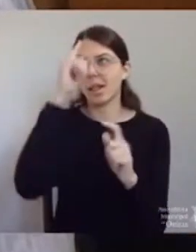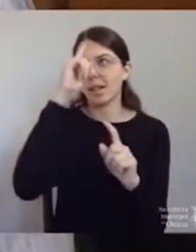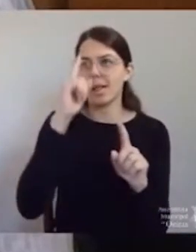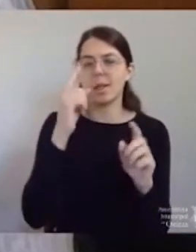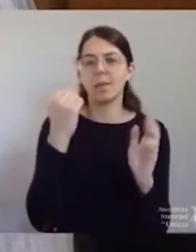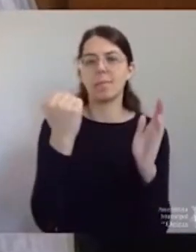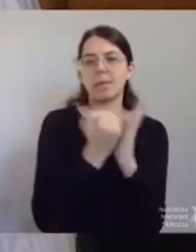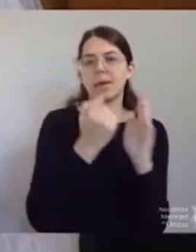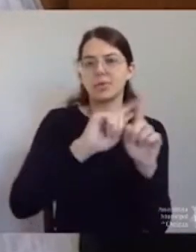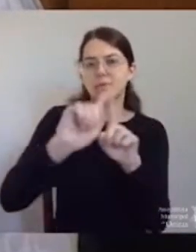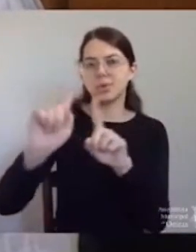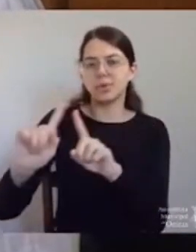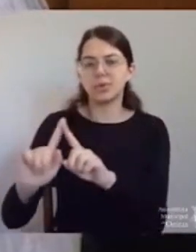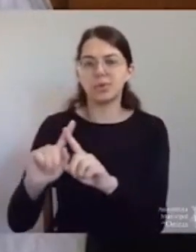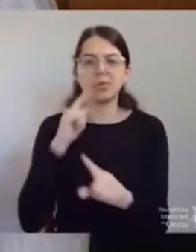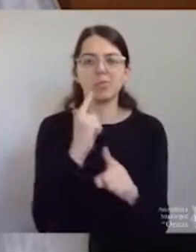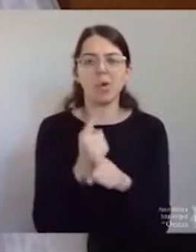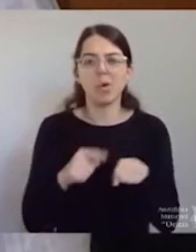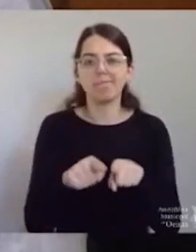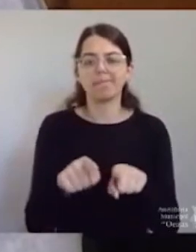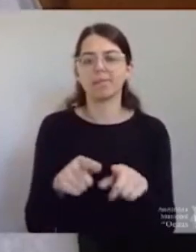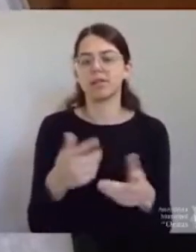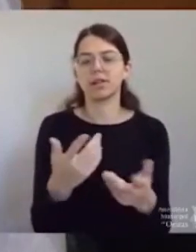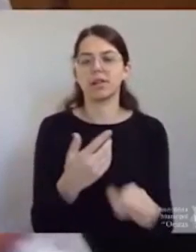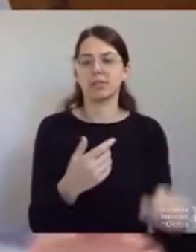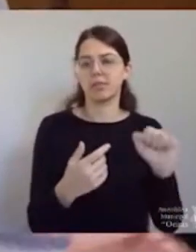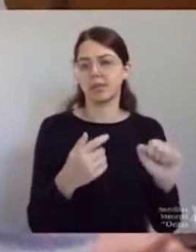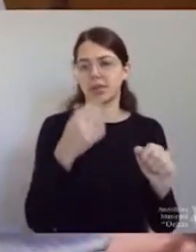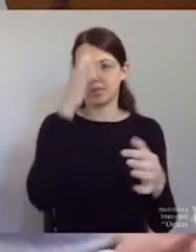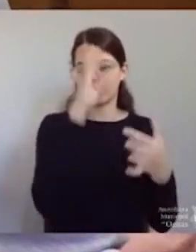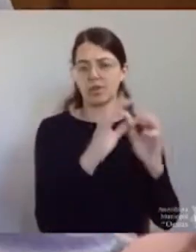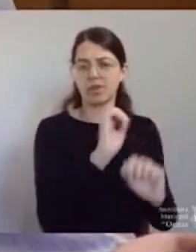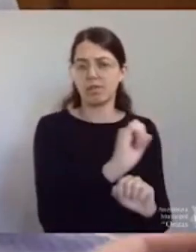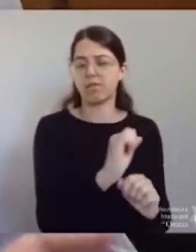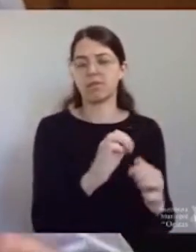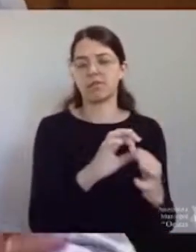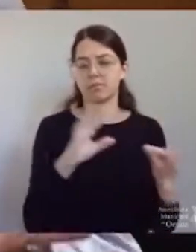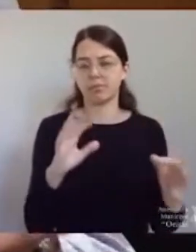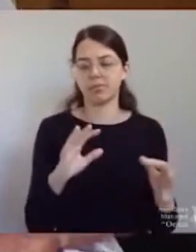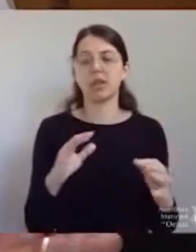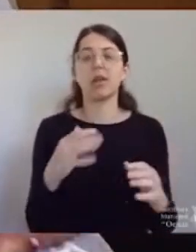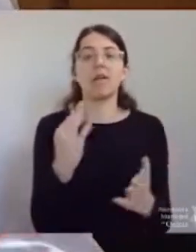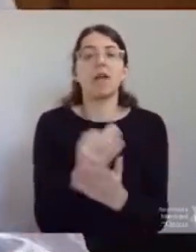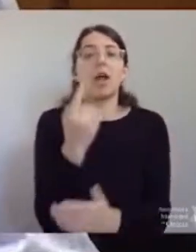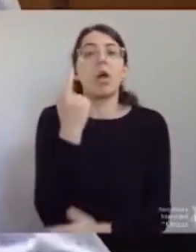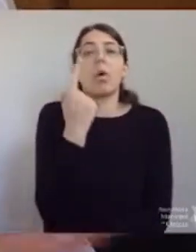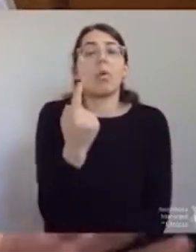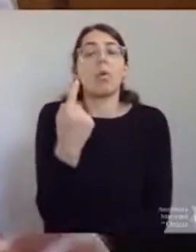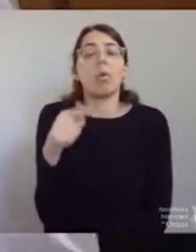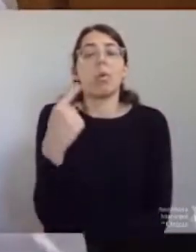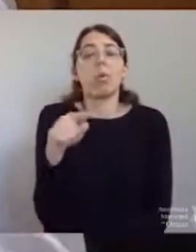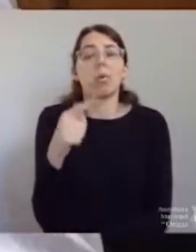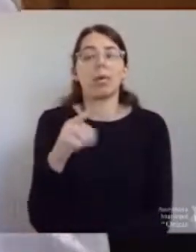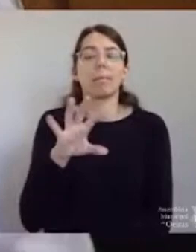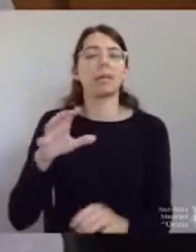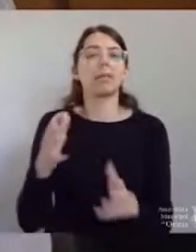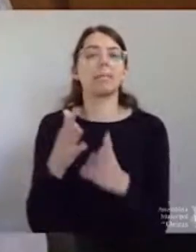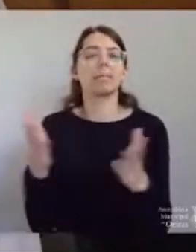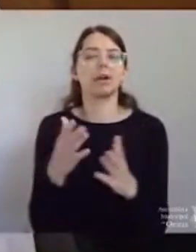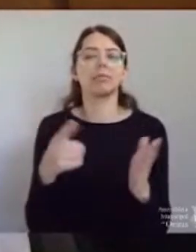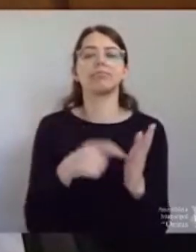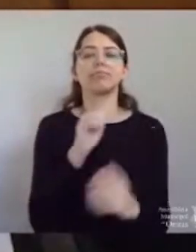tem sentido na ótica do Partido Socialista, e podíamos dar uma... Ou só há um único feriado, que a maior parte dos países, dentro dos Estados Unidos, é